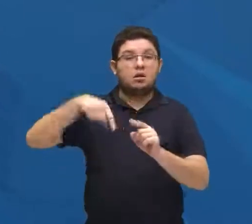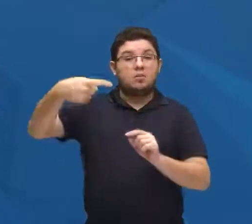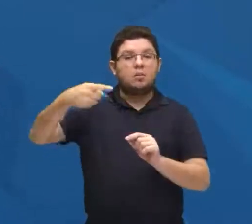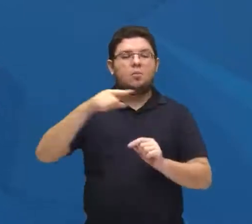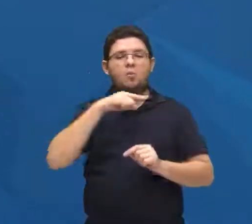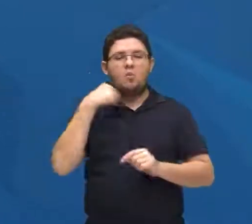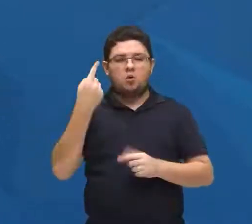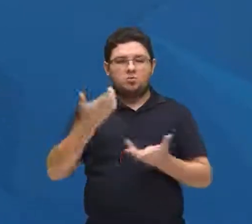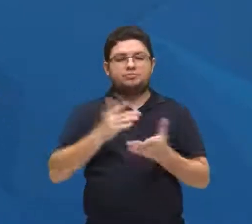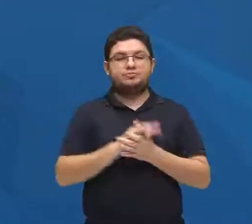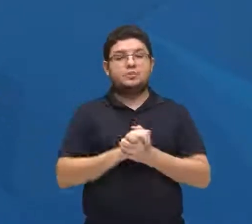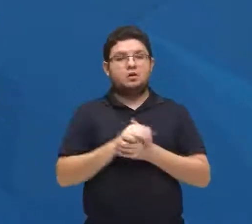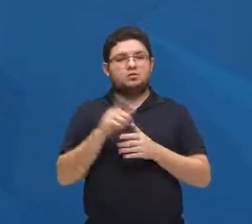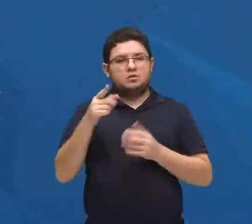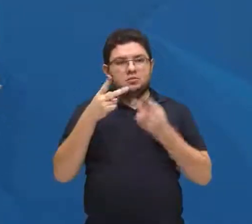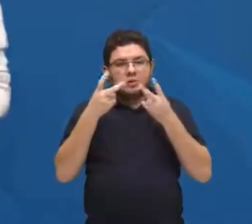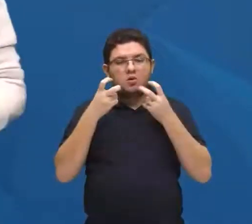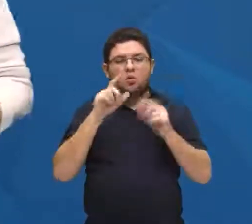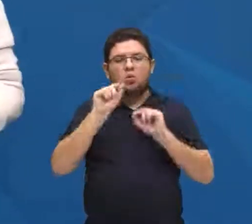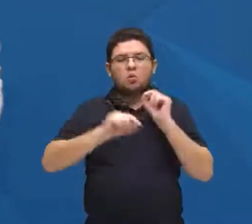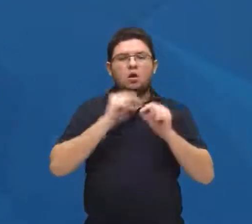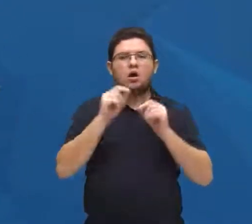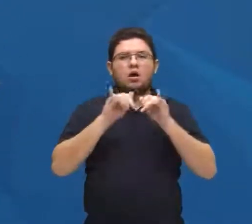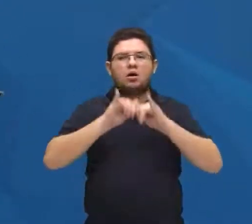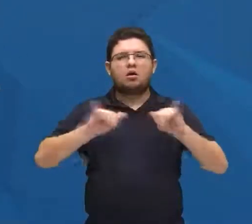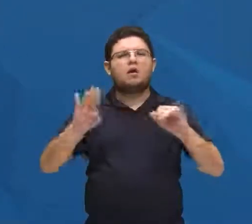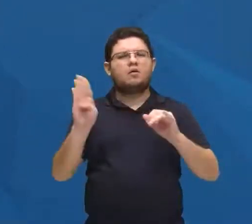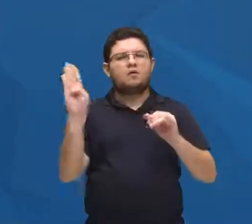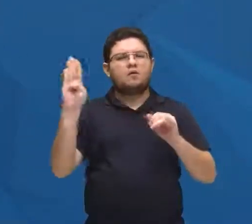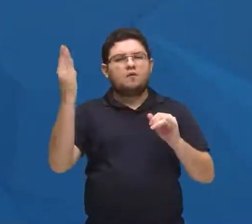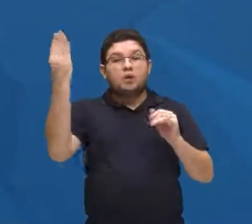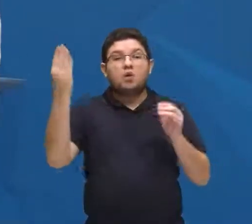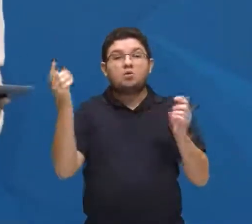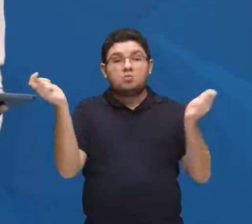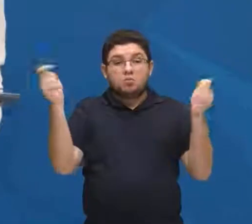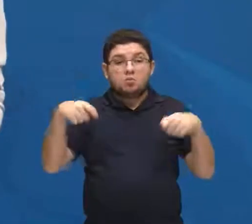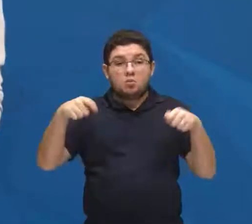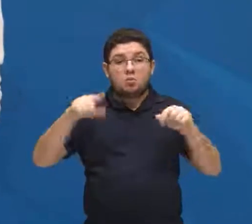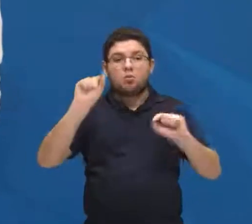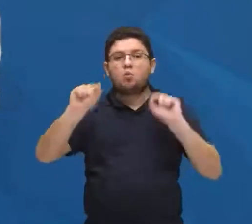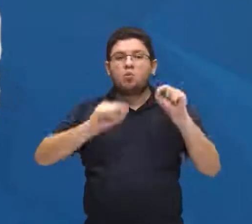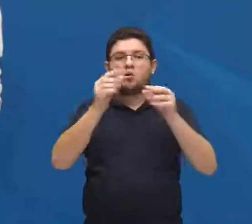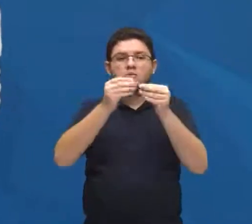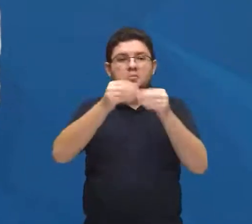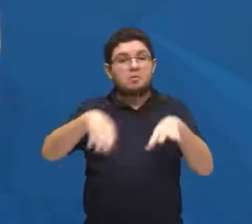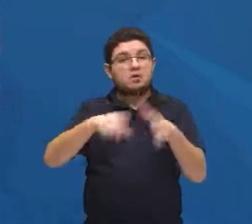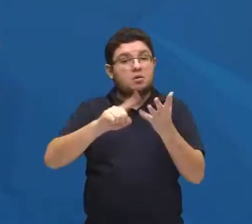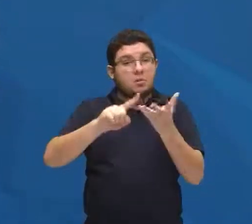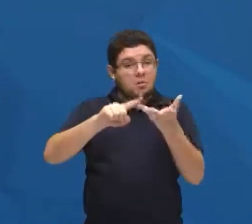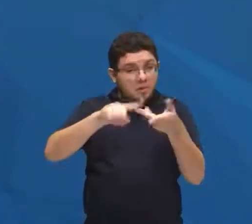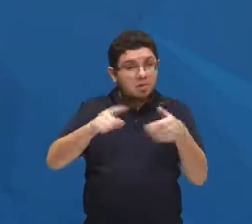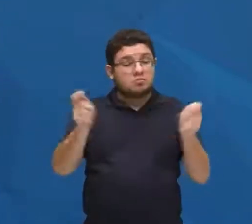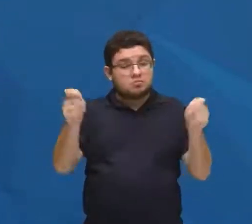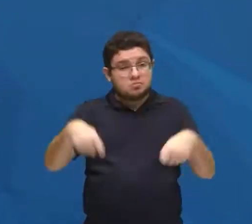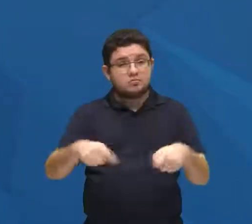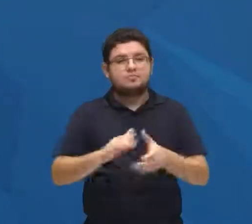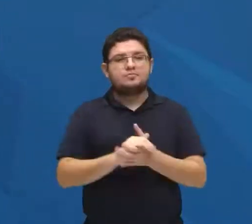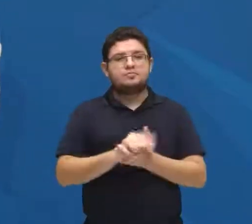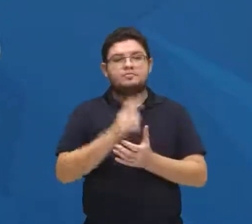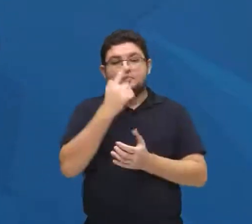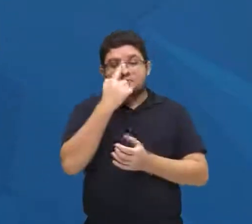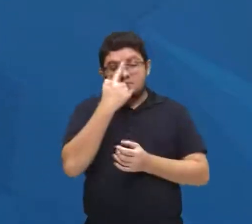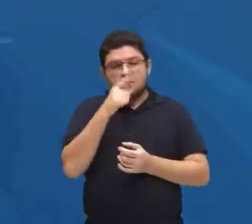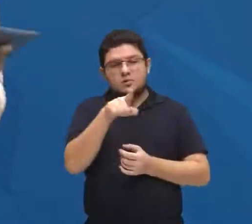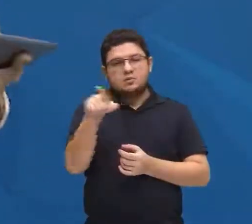possibilidade que uma fake news pode causar, né, de estrago, de dano na vida de uma pessoa ou de famílias. Então, pode parecer uma